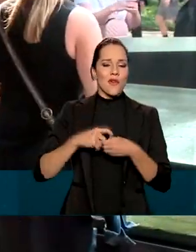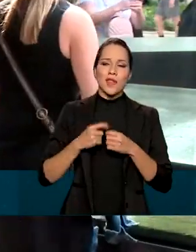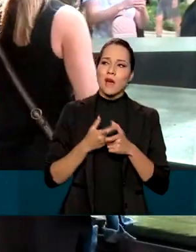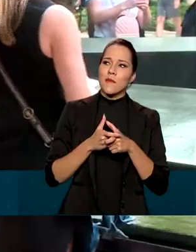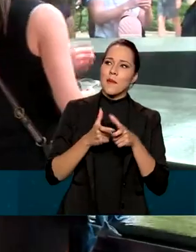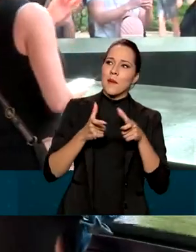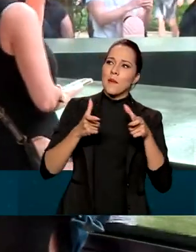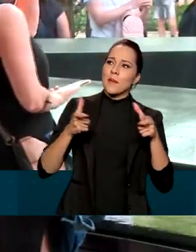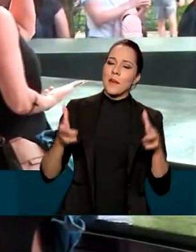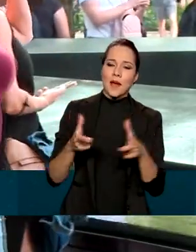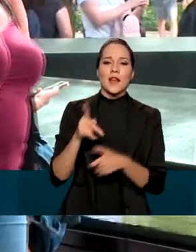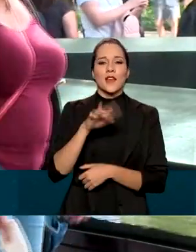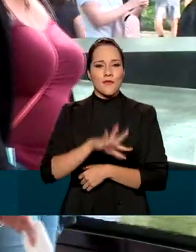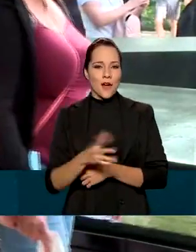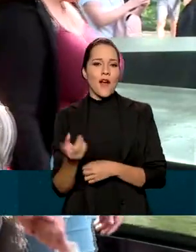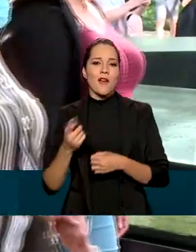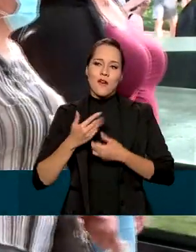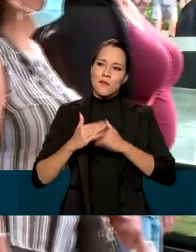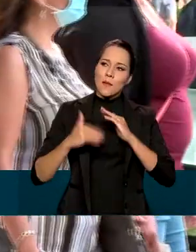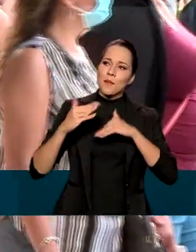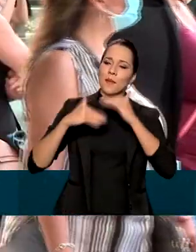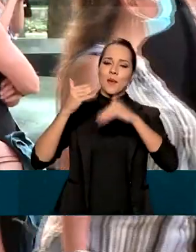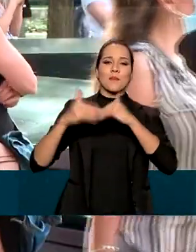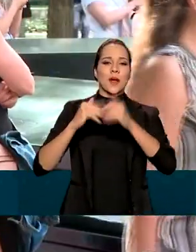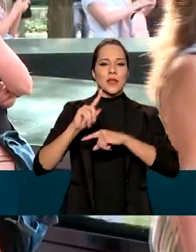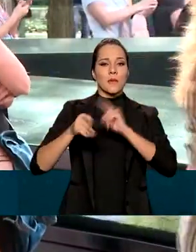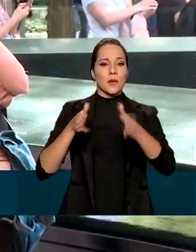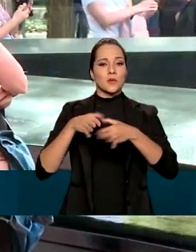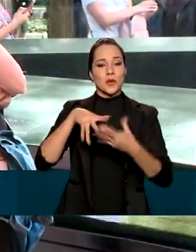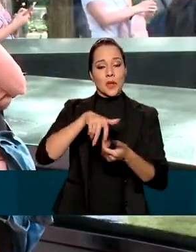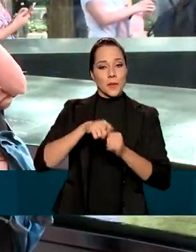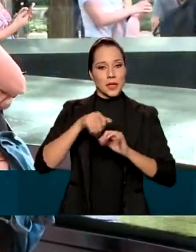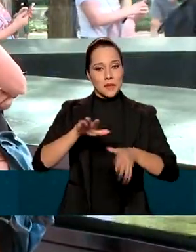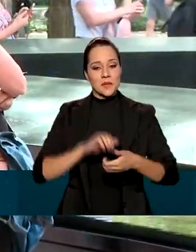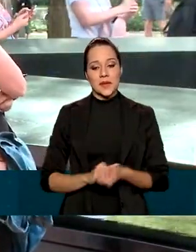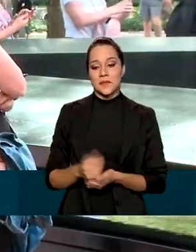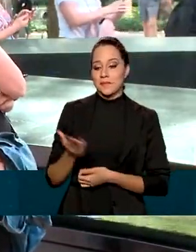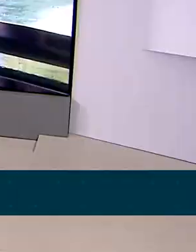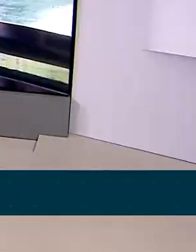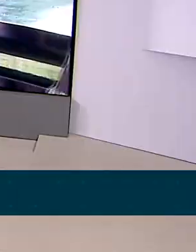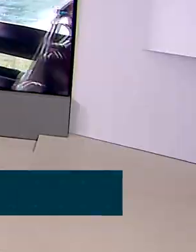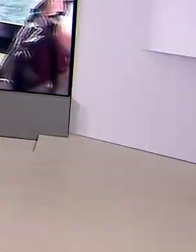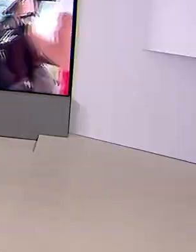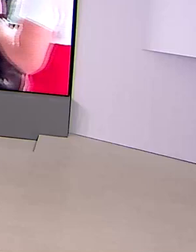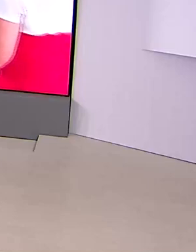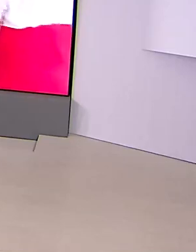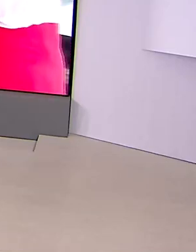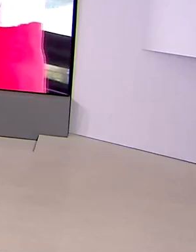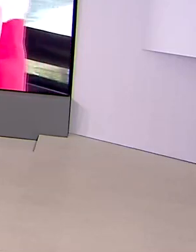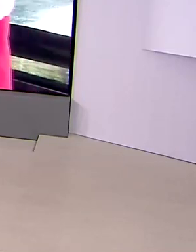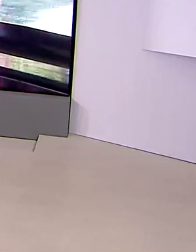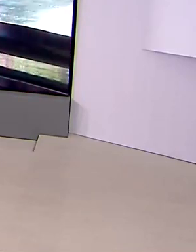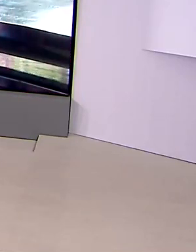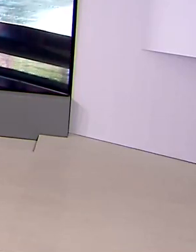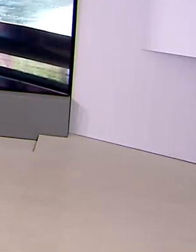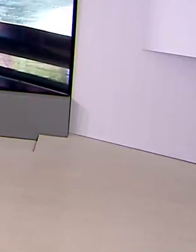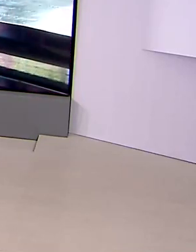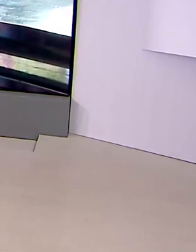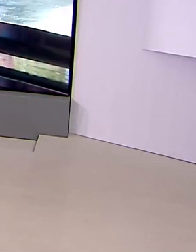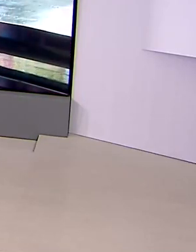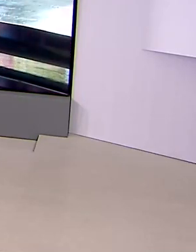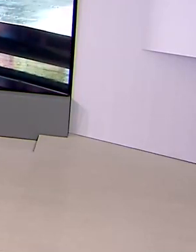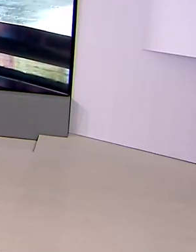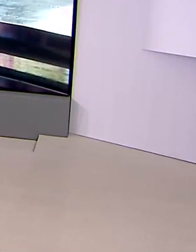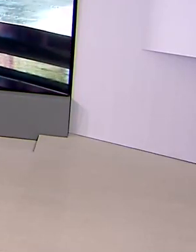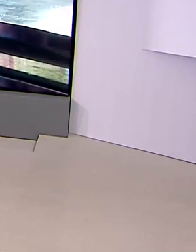a crescer e vai voltar a crescer após a pandemia volto com você Roberto é isso mesmo Gabi a gente vai mostrar um